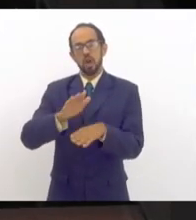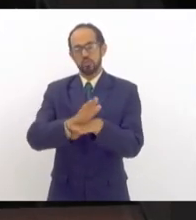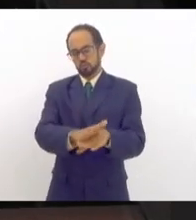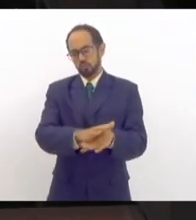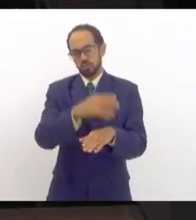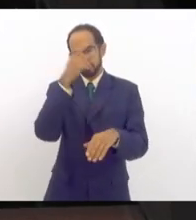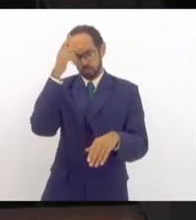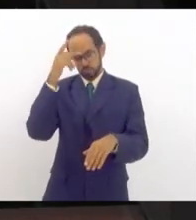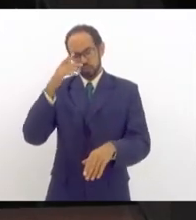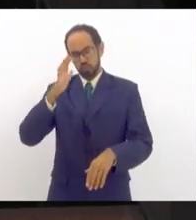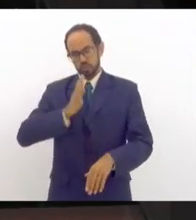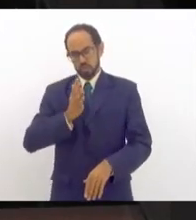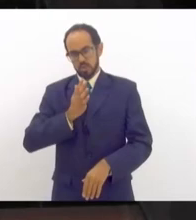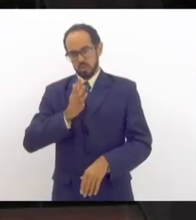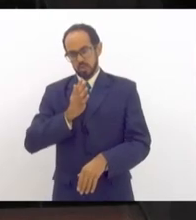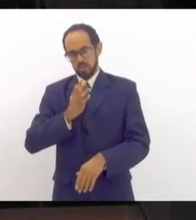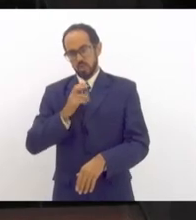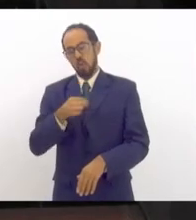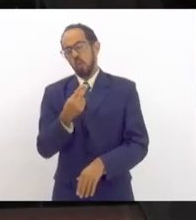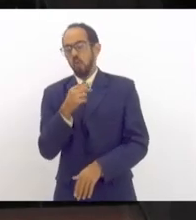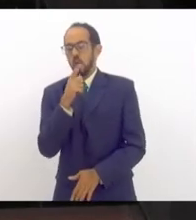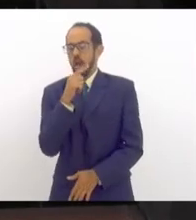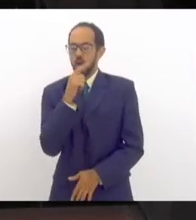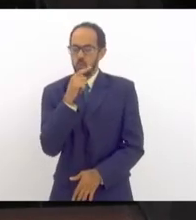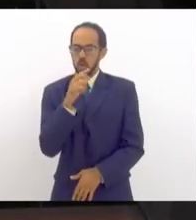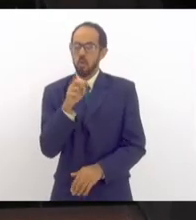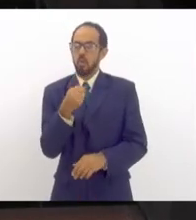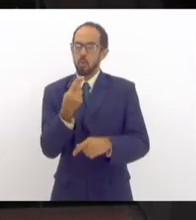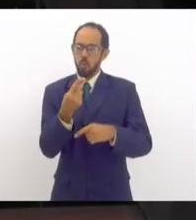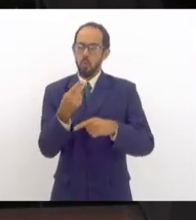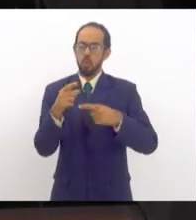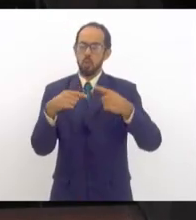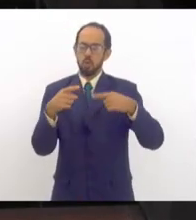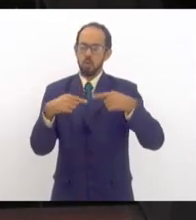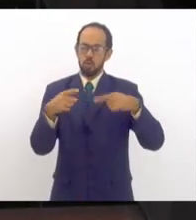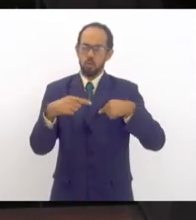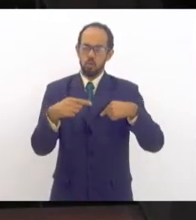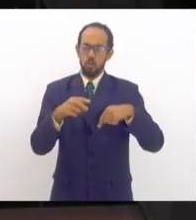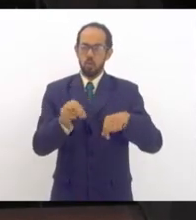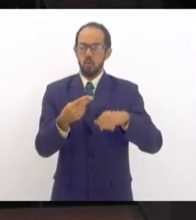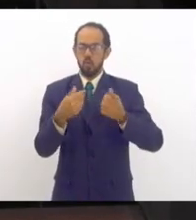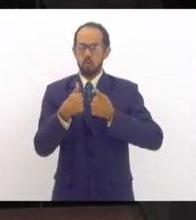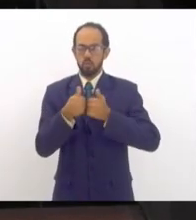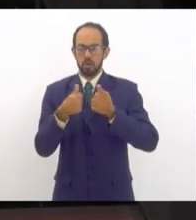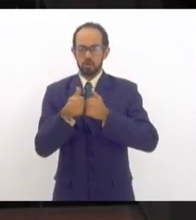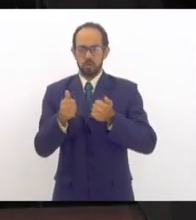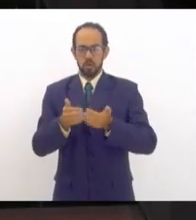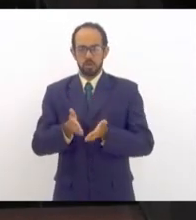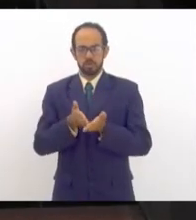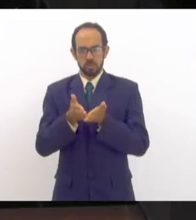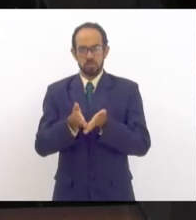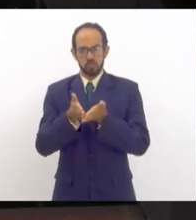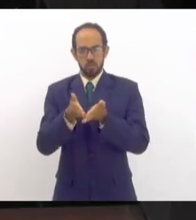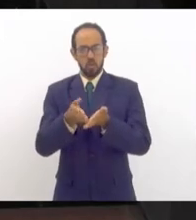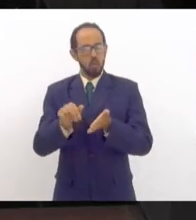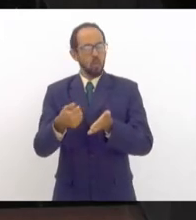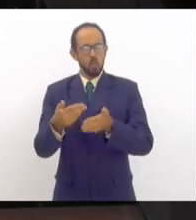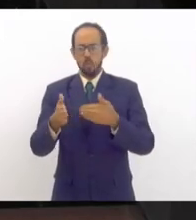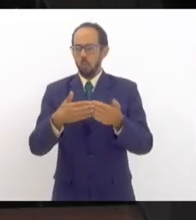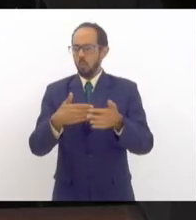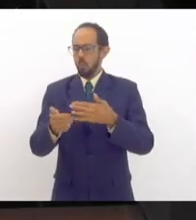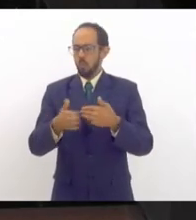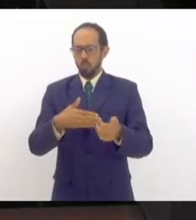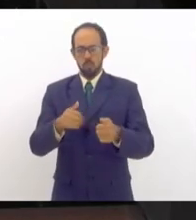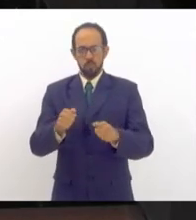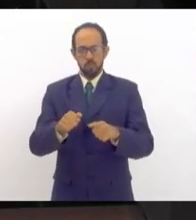Então seja na água seja nas rodovias seja no transporte com Aviário seja em qualquer Ramo